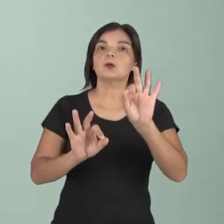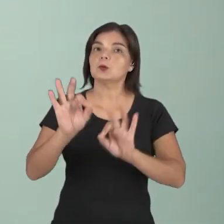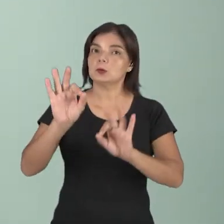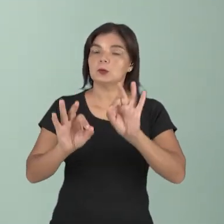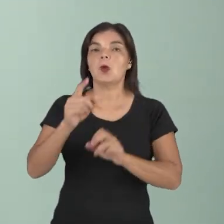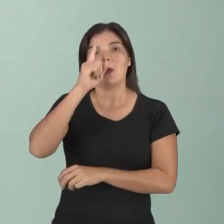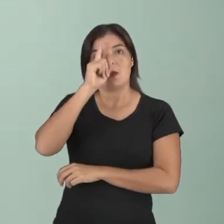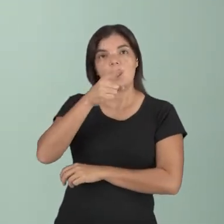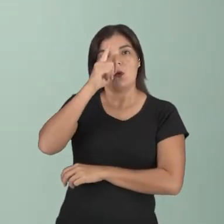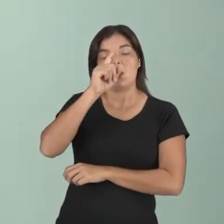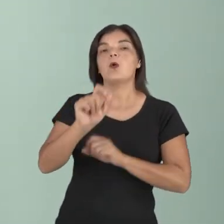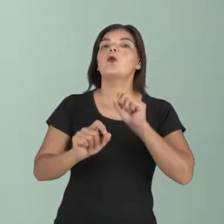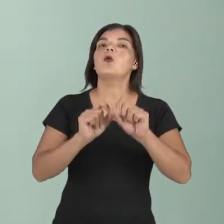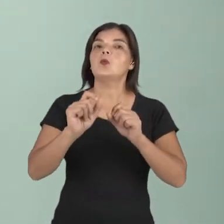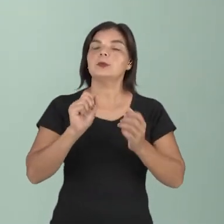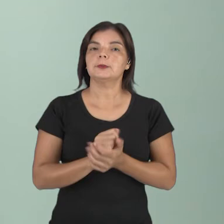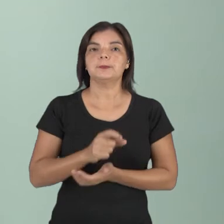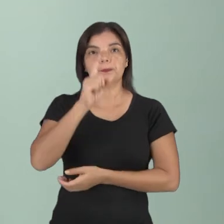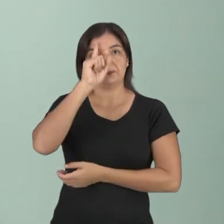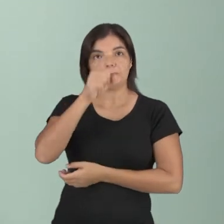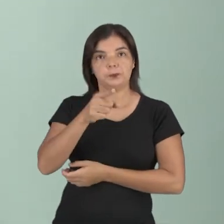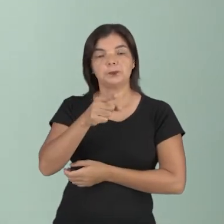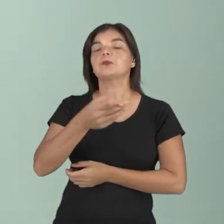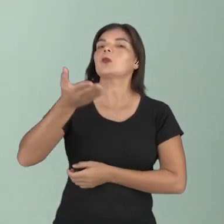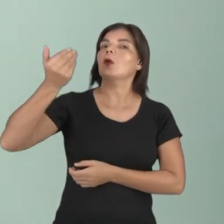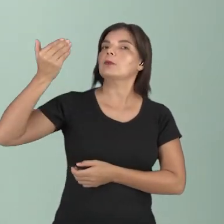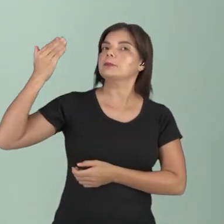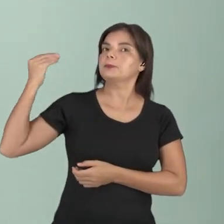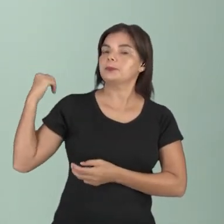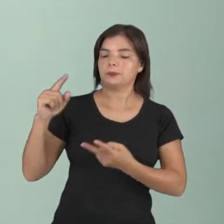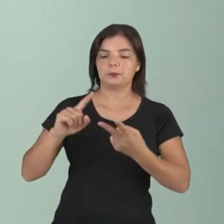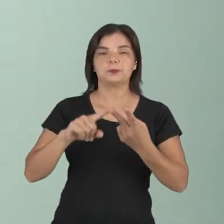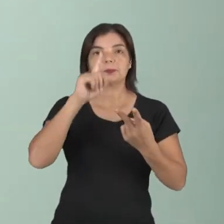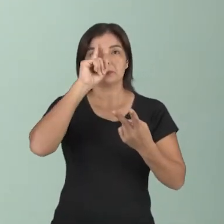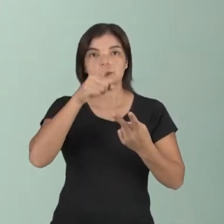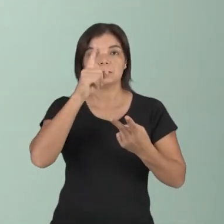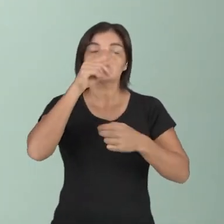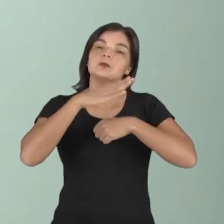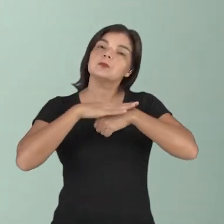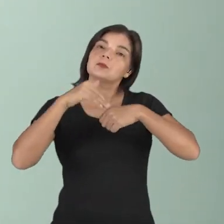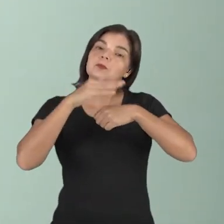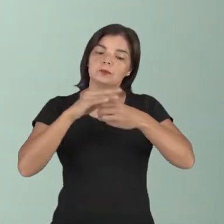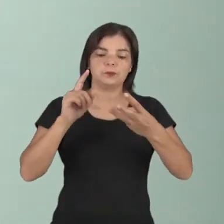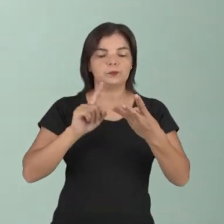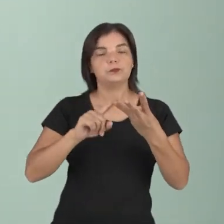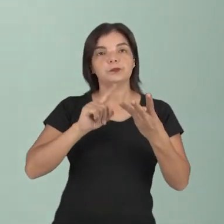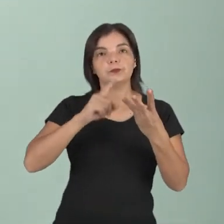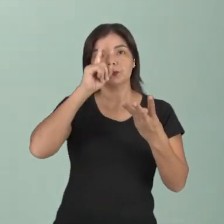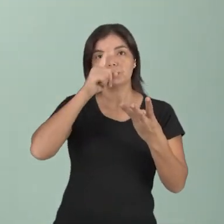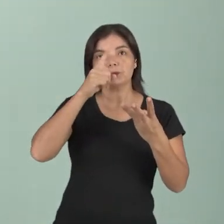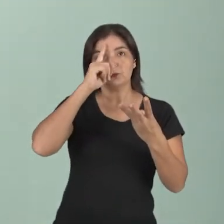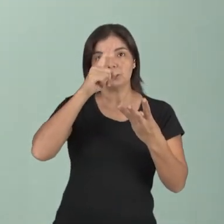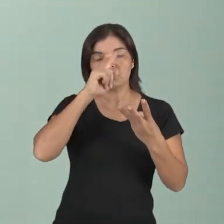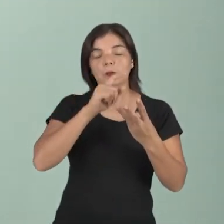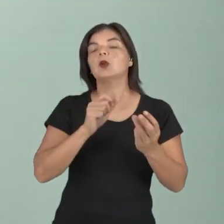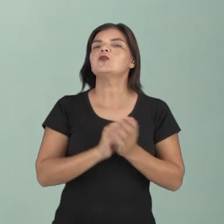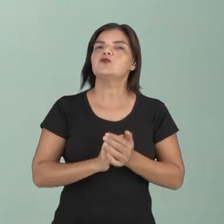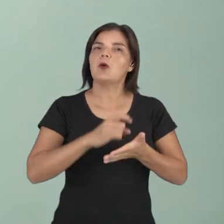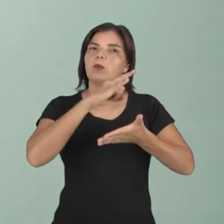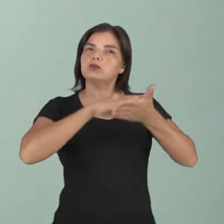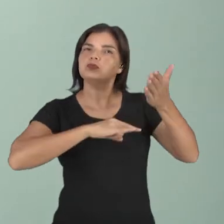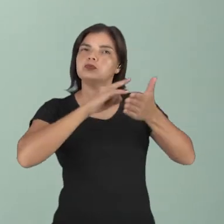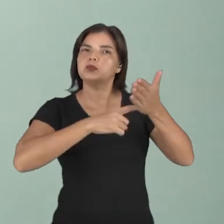de dominação são a dominação tradicional, a dominação carismática e a dominação